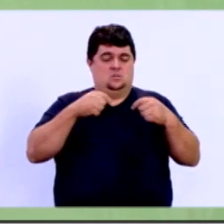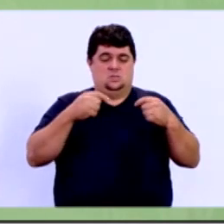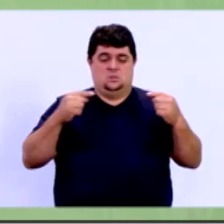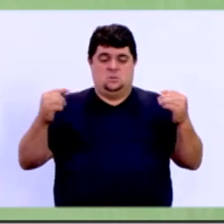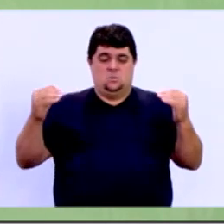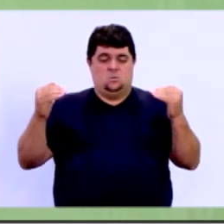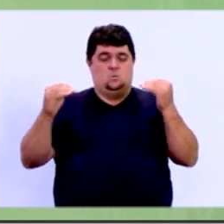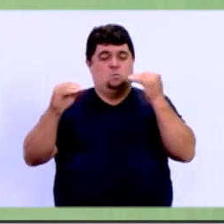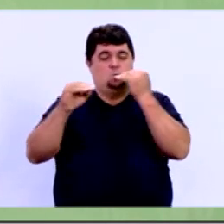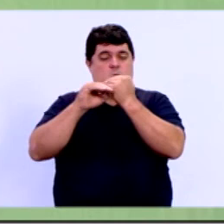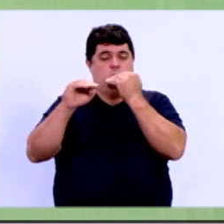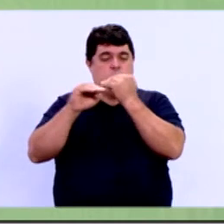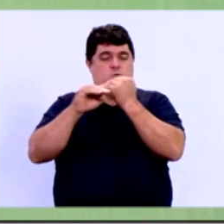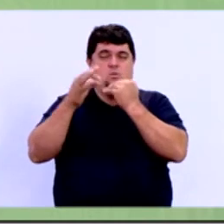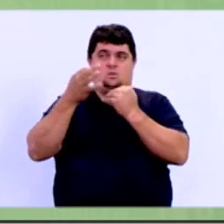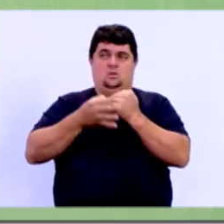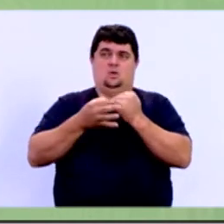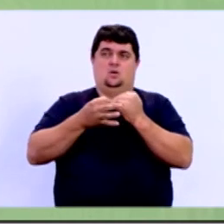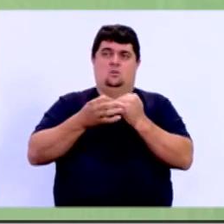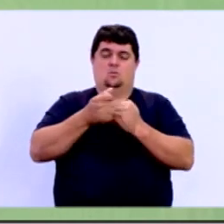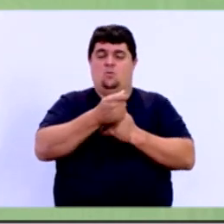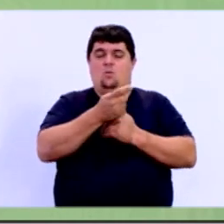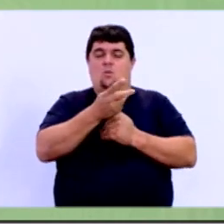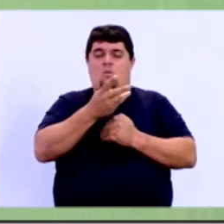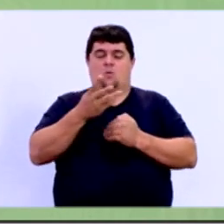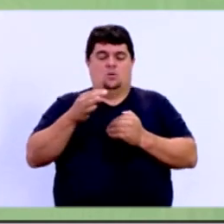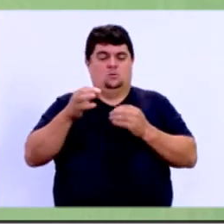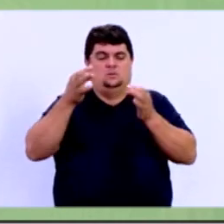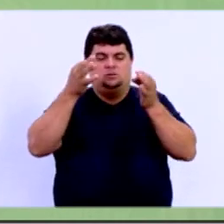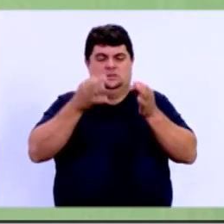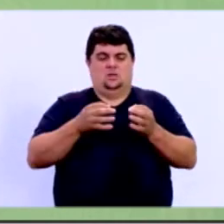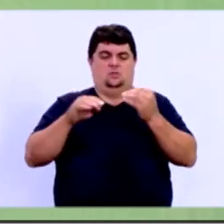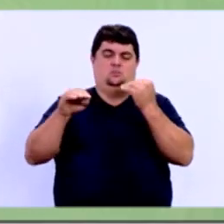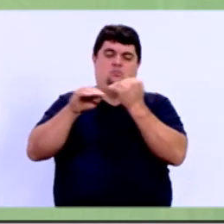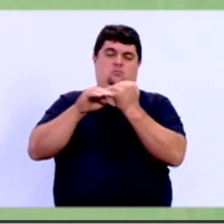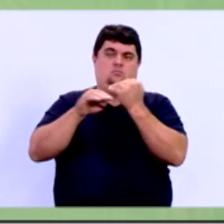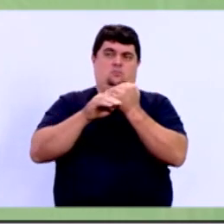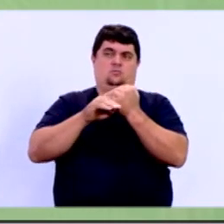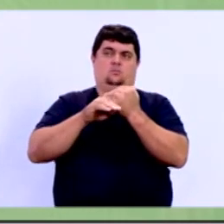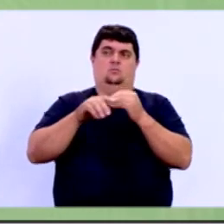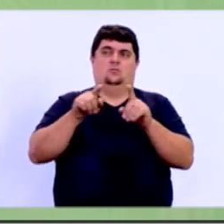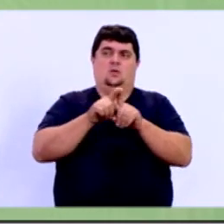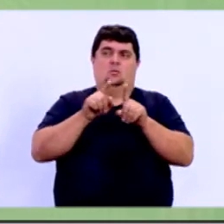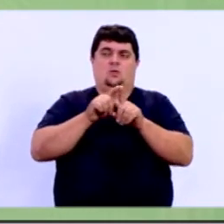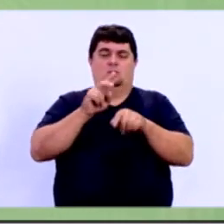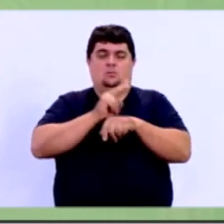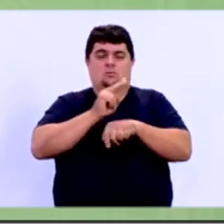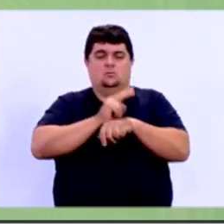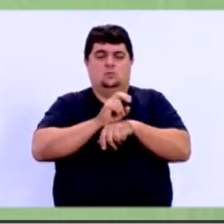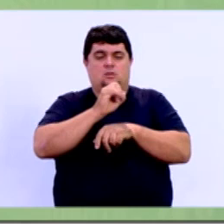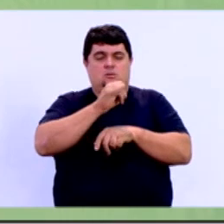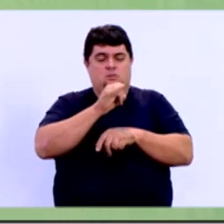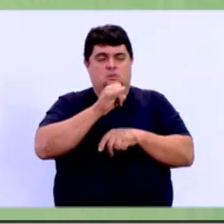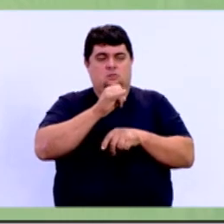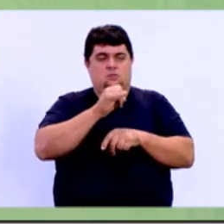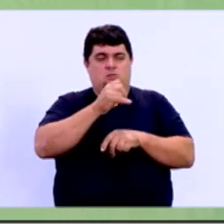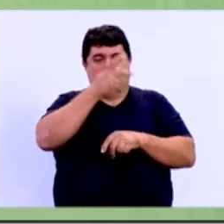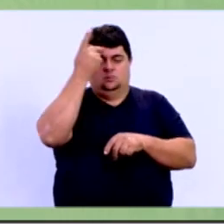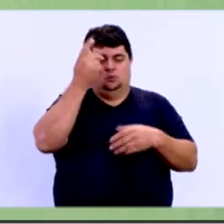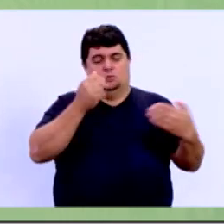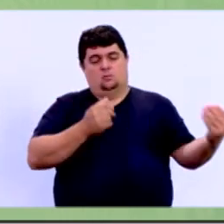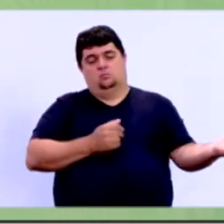correto, né, na quantidade certa, né, e verificar se realmente